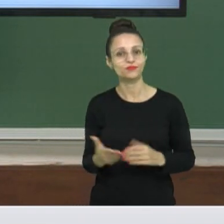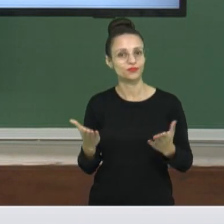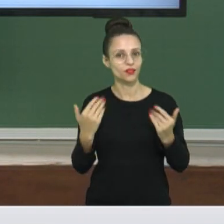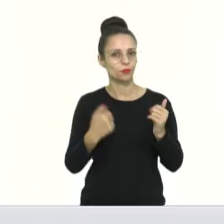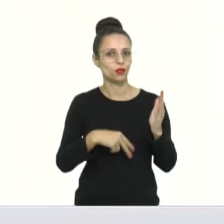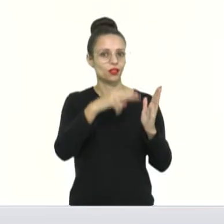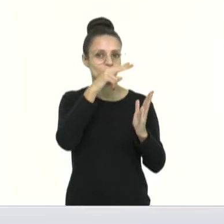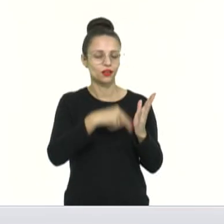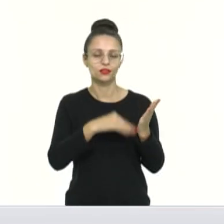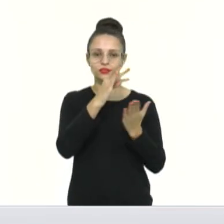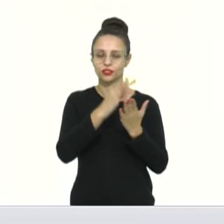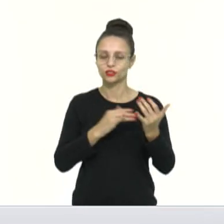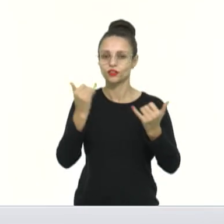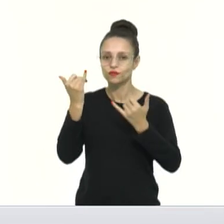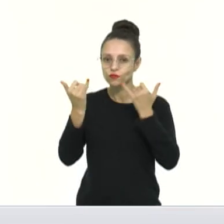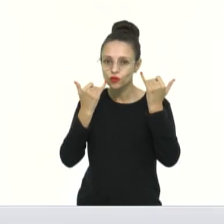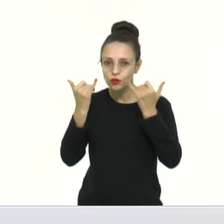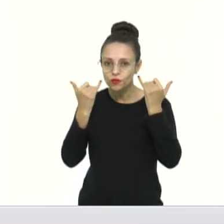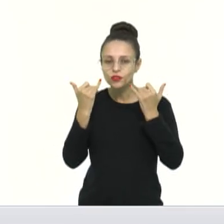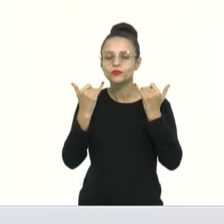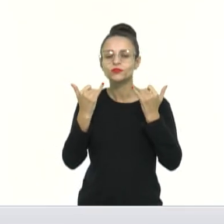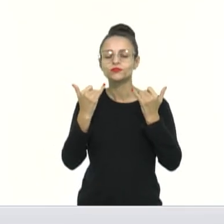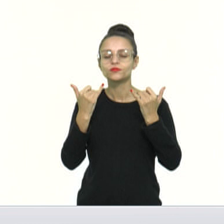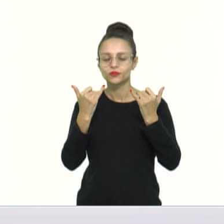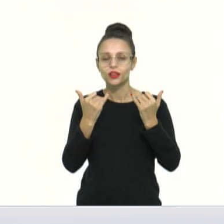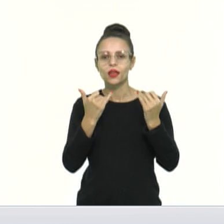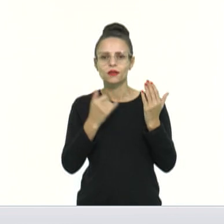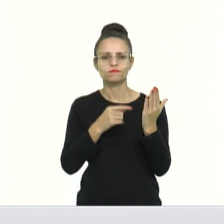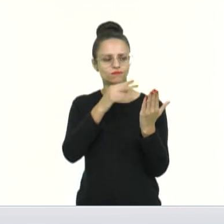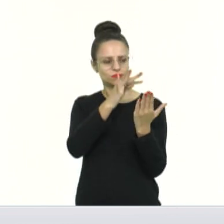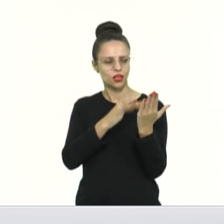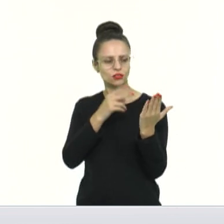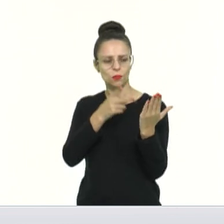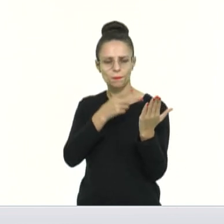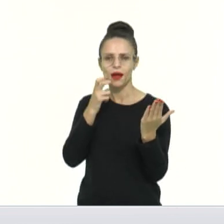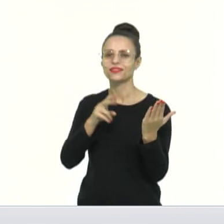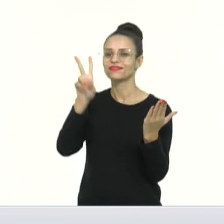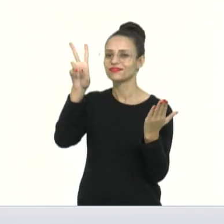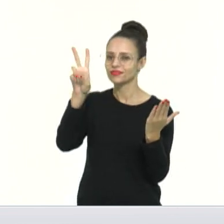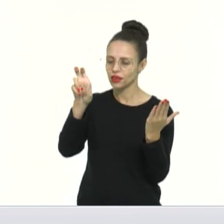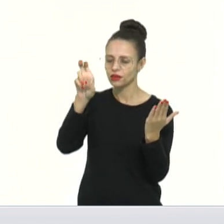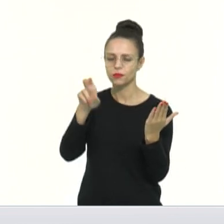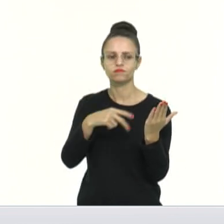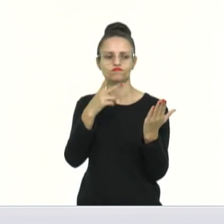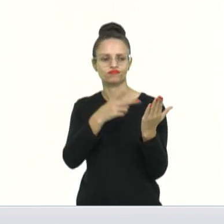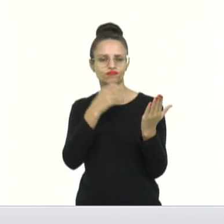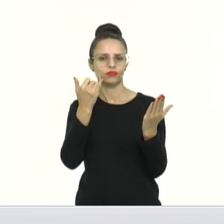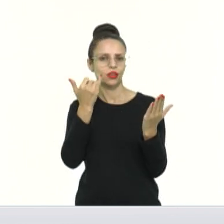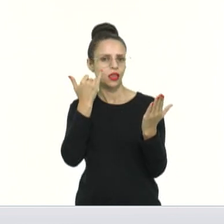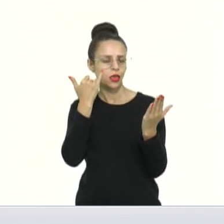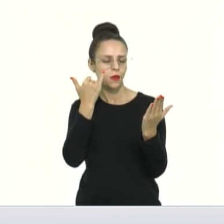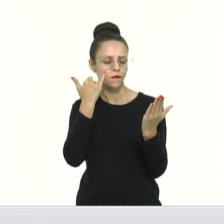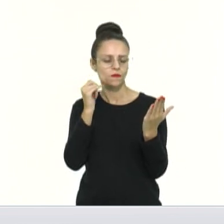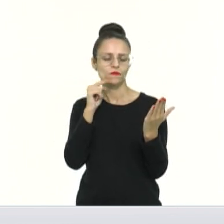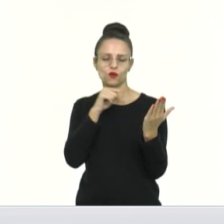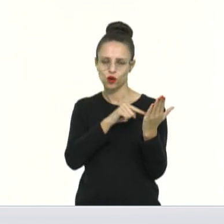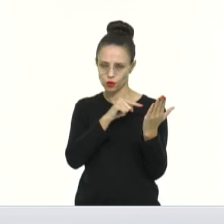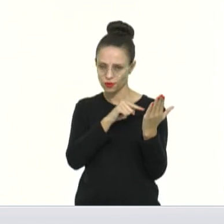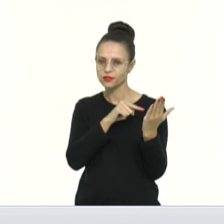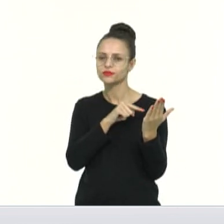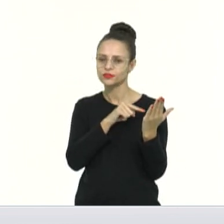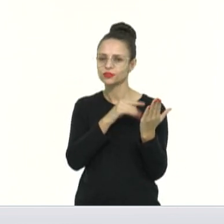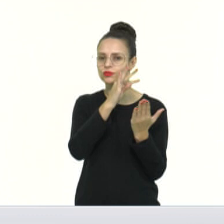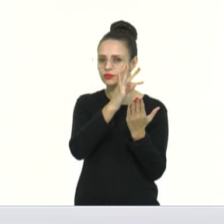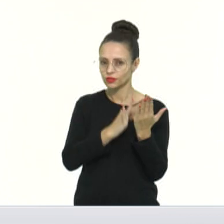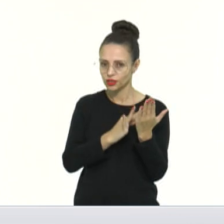textos informativos, vamos identificar o tema do texto, localizar informações explícitas